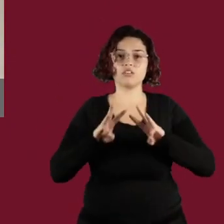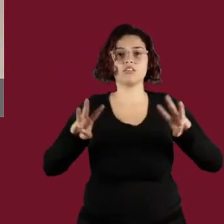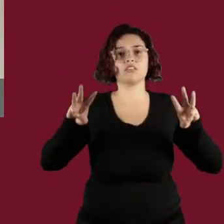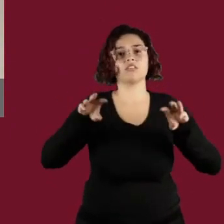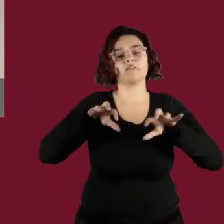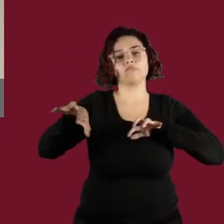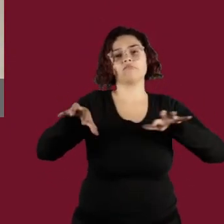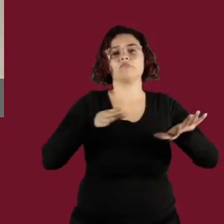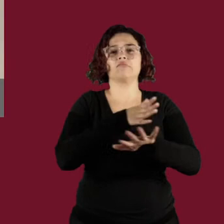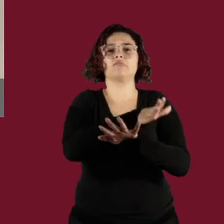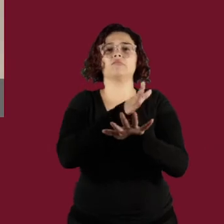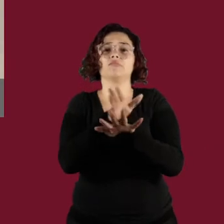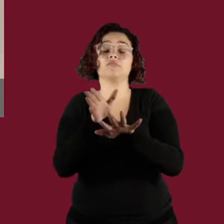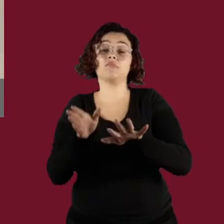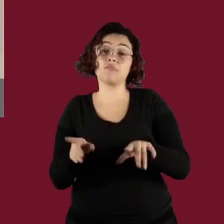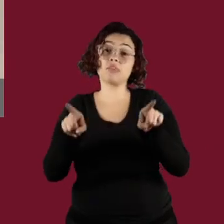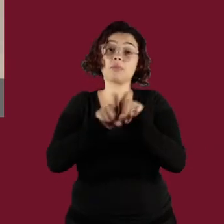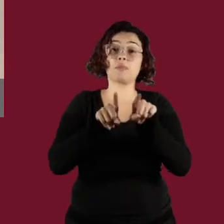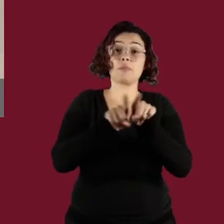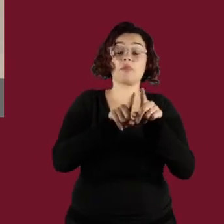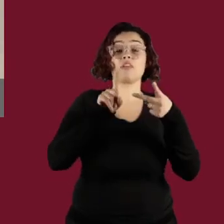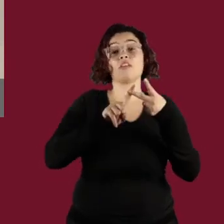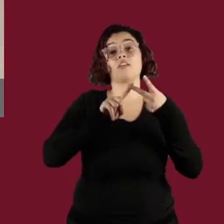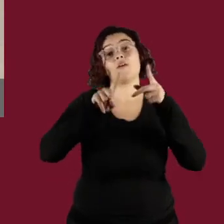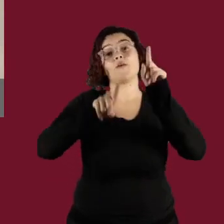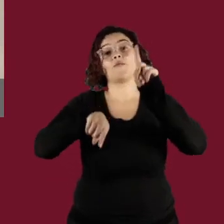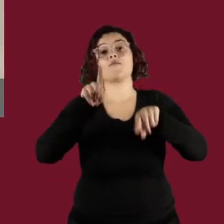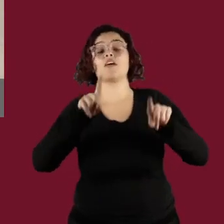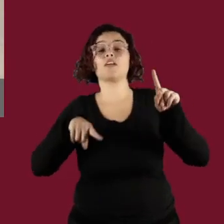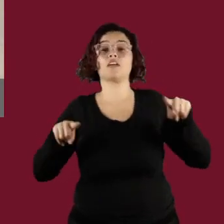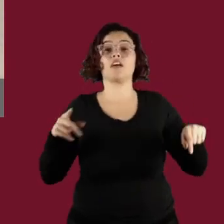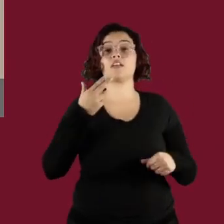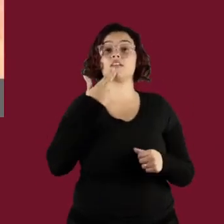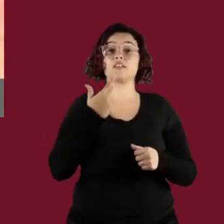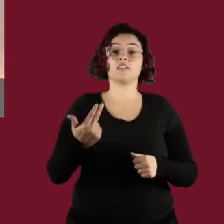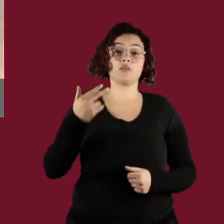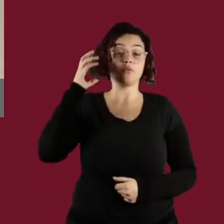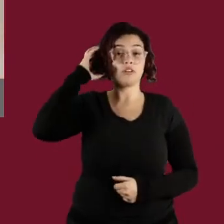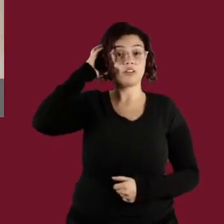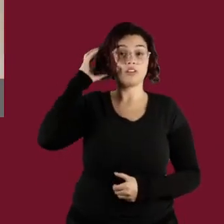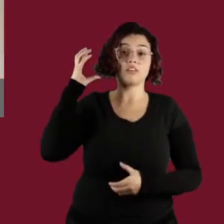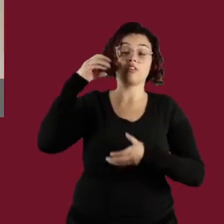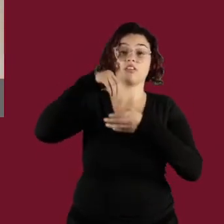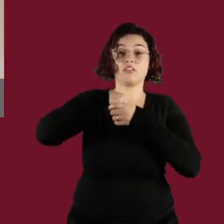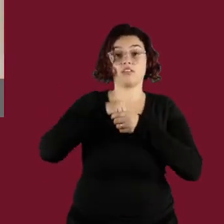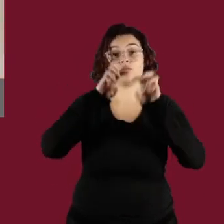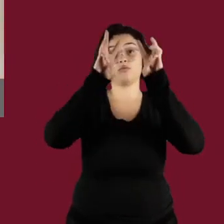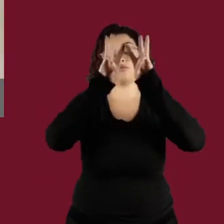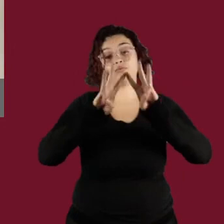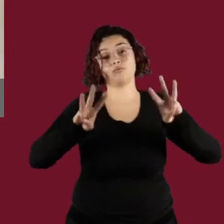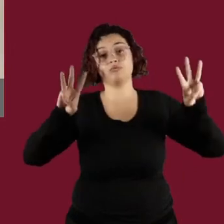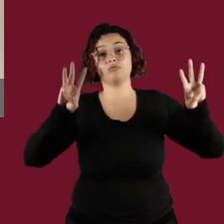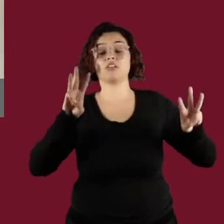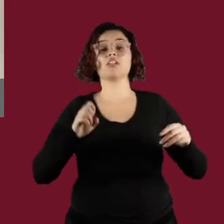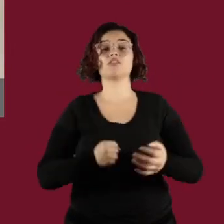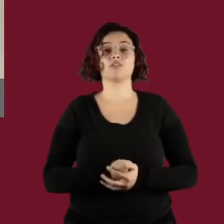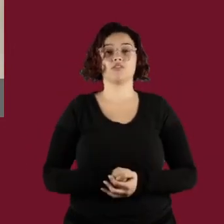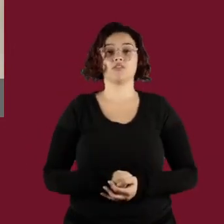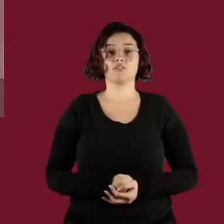ramificações, e a questão das variantes da língua, na rádio. Na rádio, perdão, na plataforma da ONU.